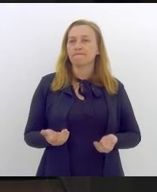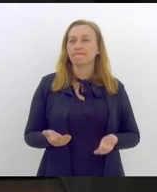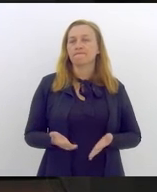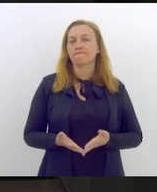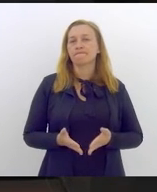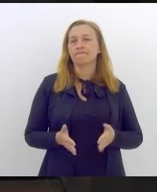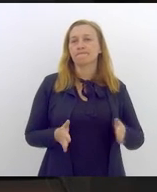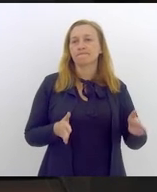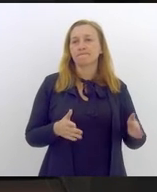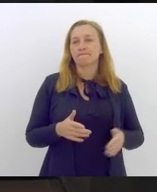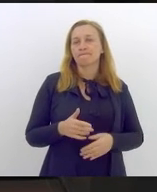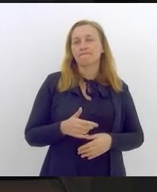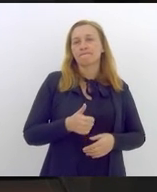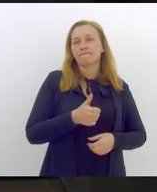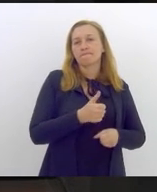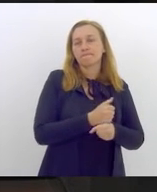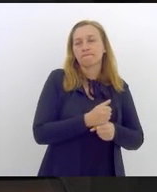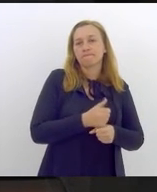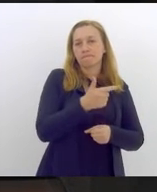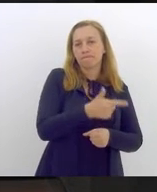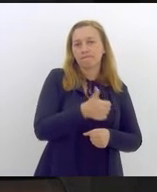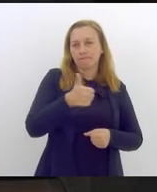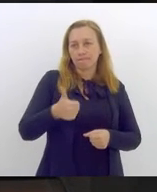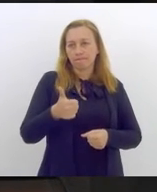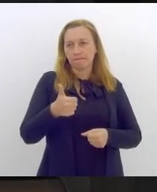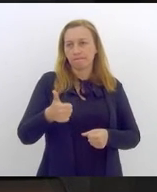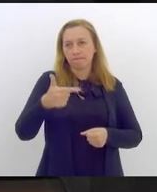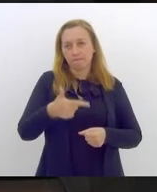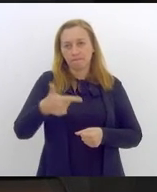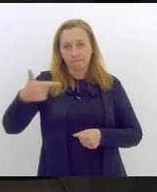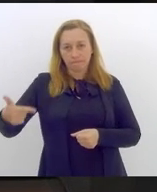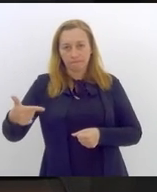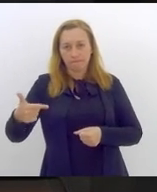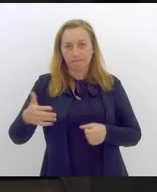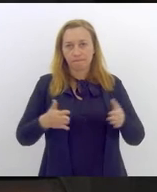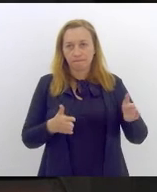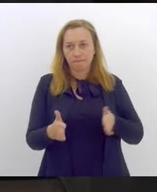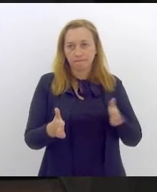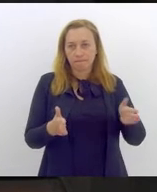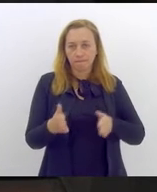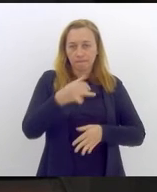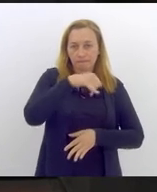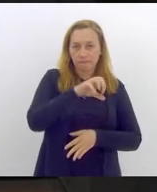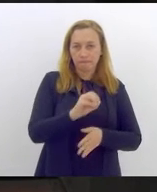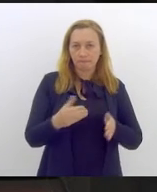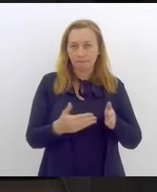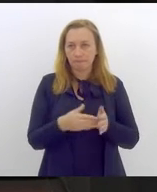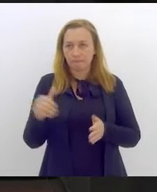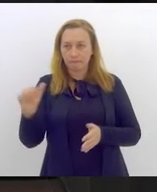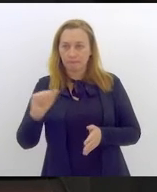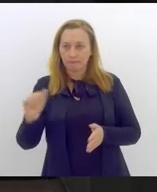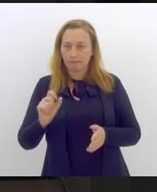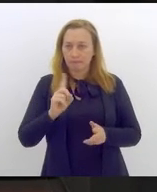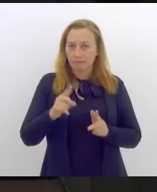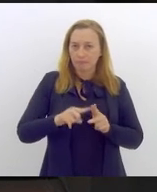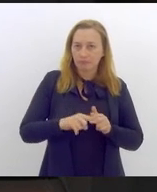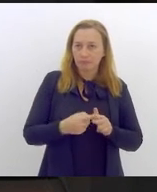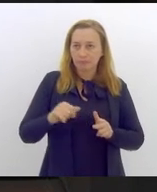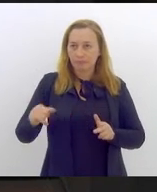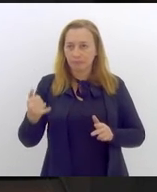quadrimestre de 21 para o segundo quadrimestre de 22 sem fazer as correções da